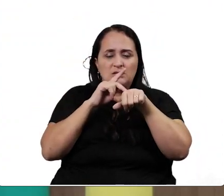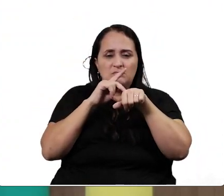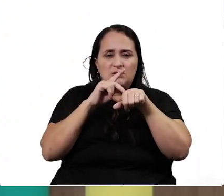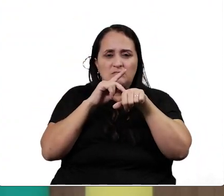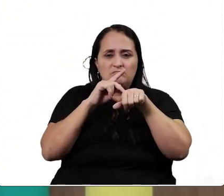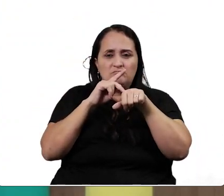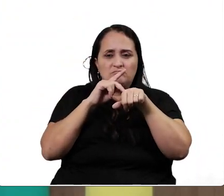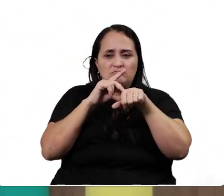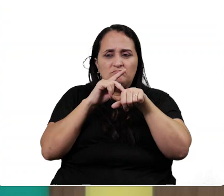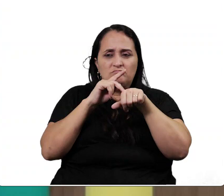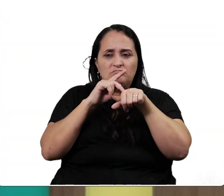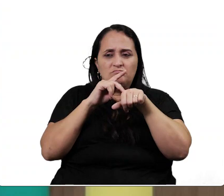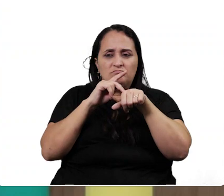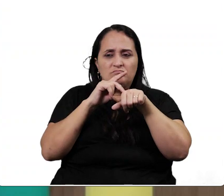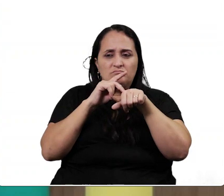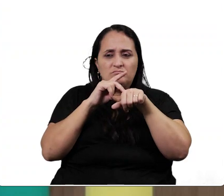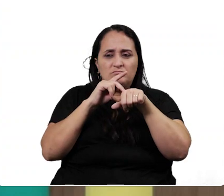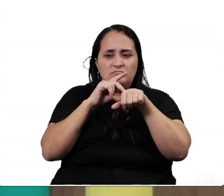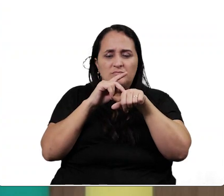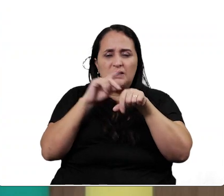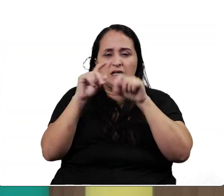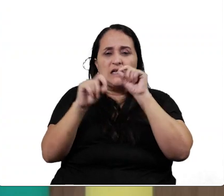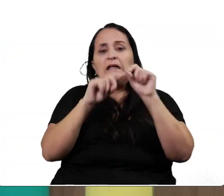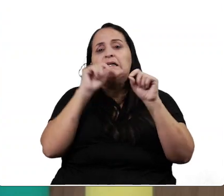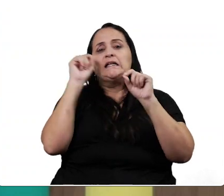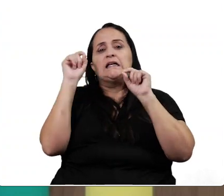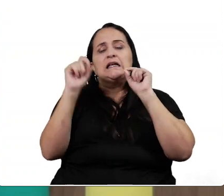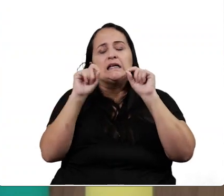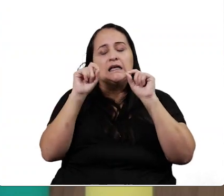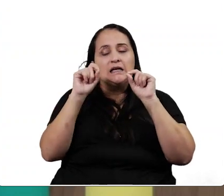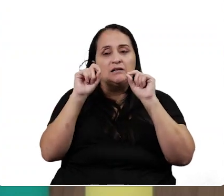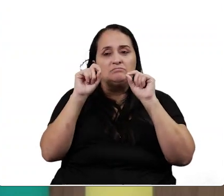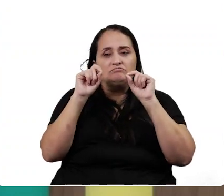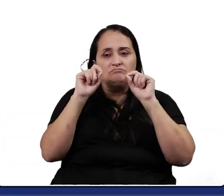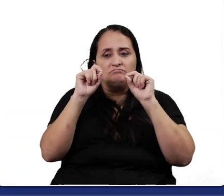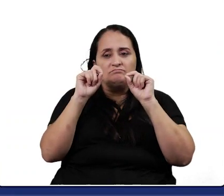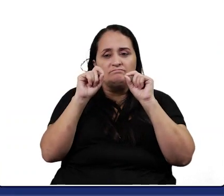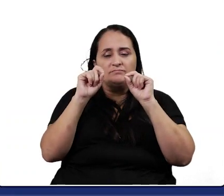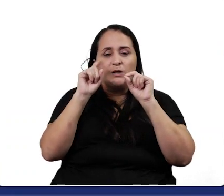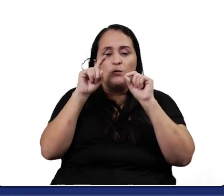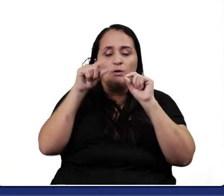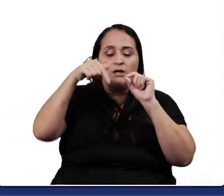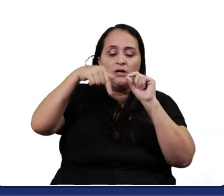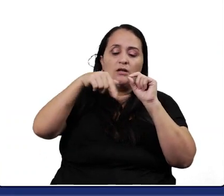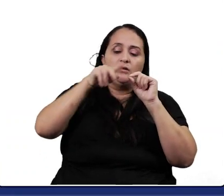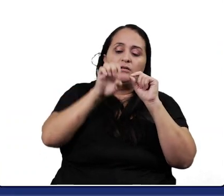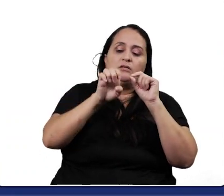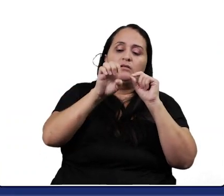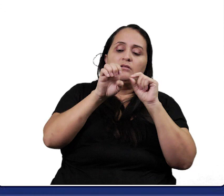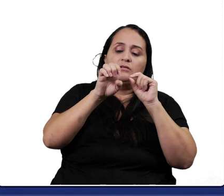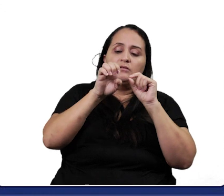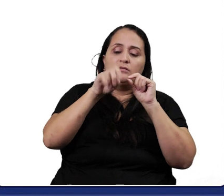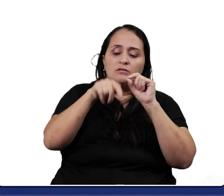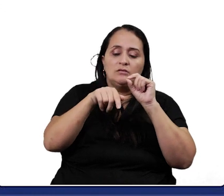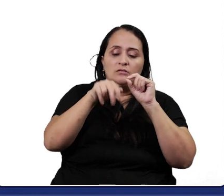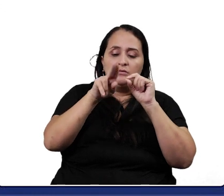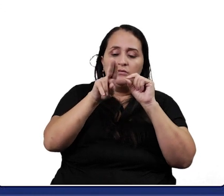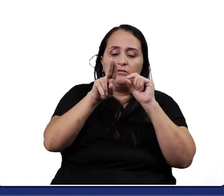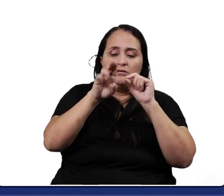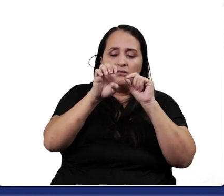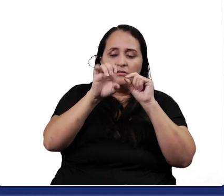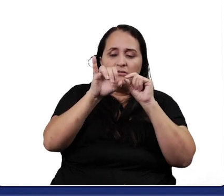embaixo, sublinhado. Tá? Então é a palavra queimar. Queimar. O que